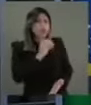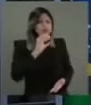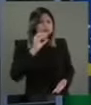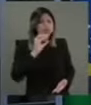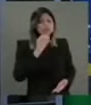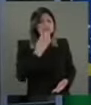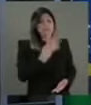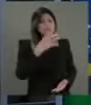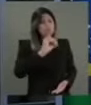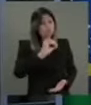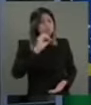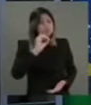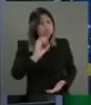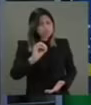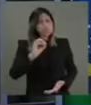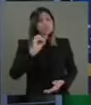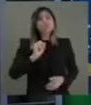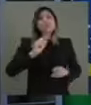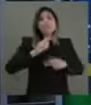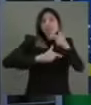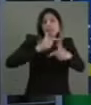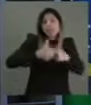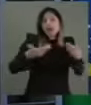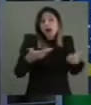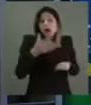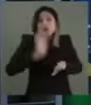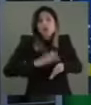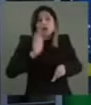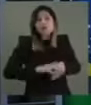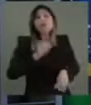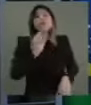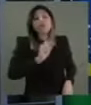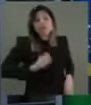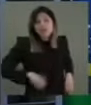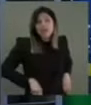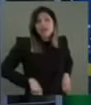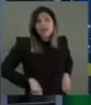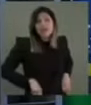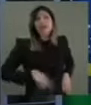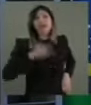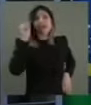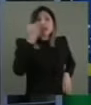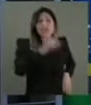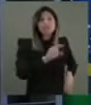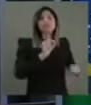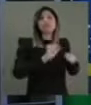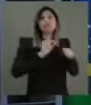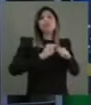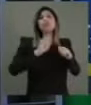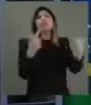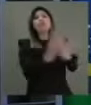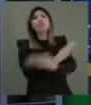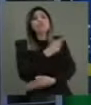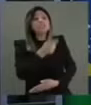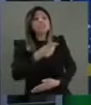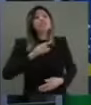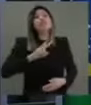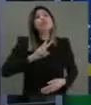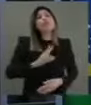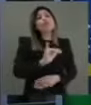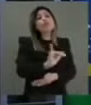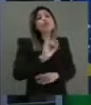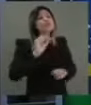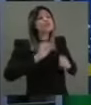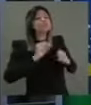lá. Sabe o que está acontecendo agora, neste exato momento? Eles, por conta do que está acontecendo, eles foram fazer lá um